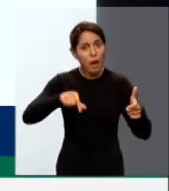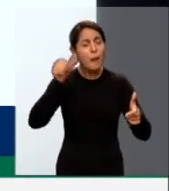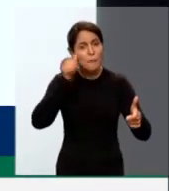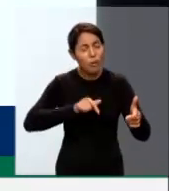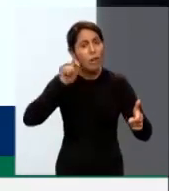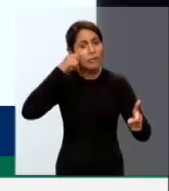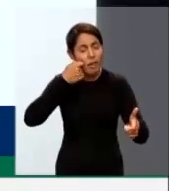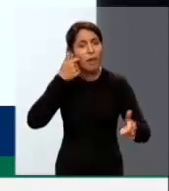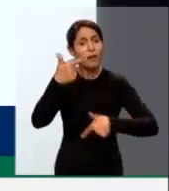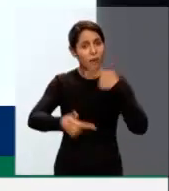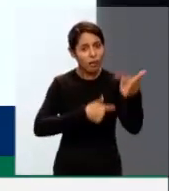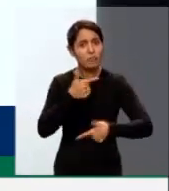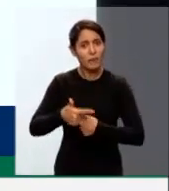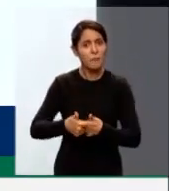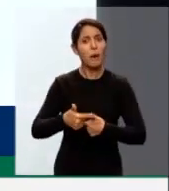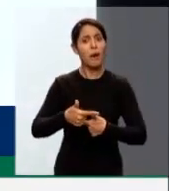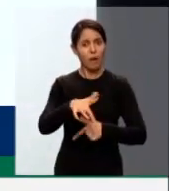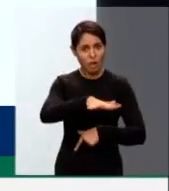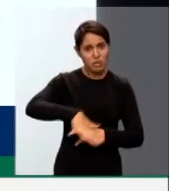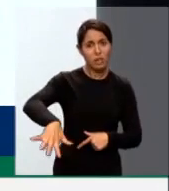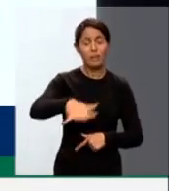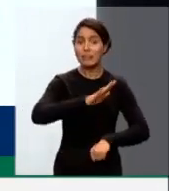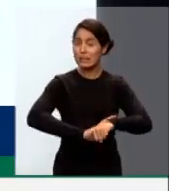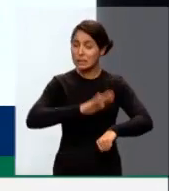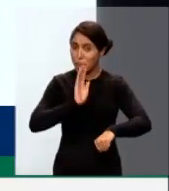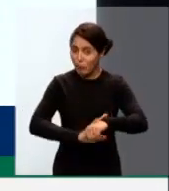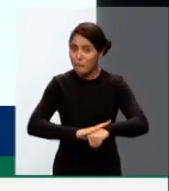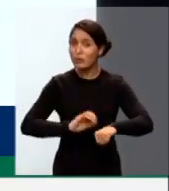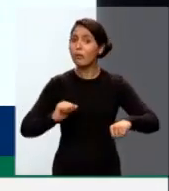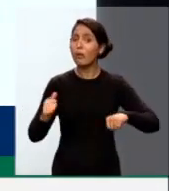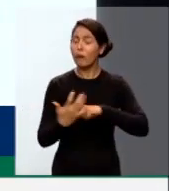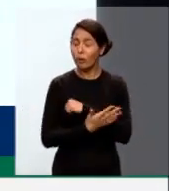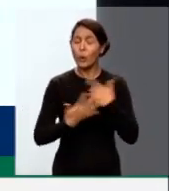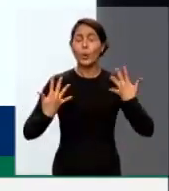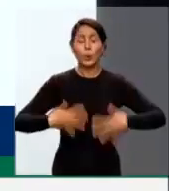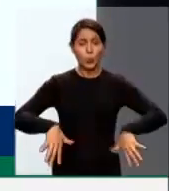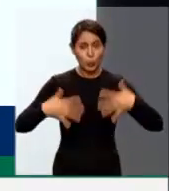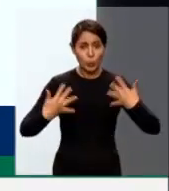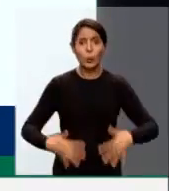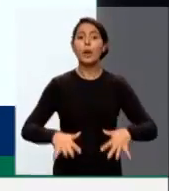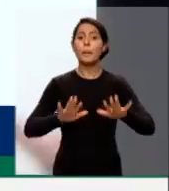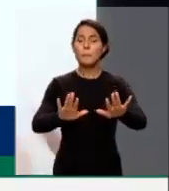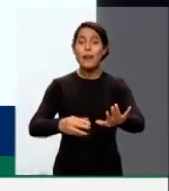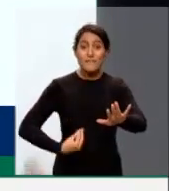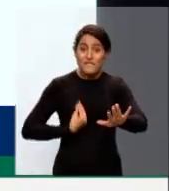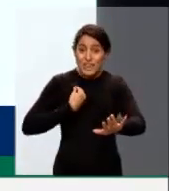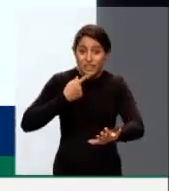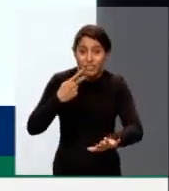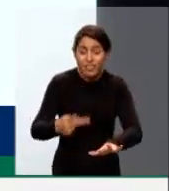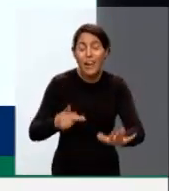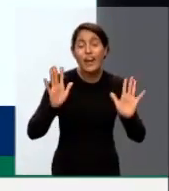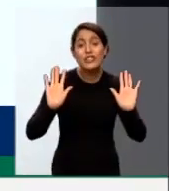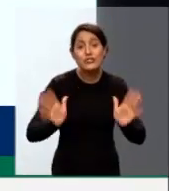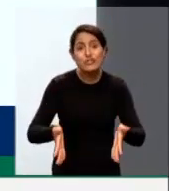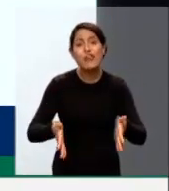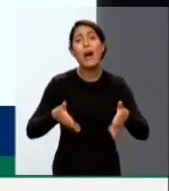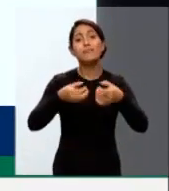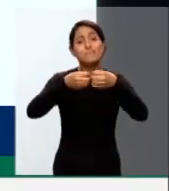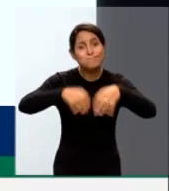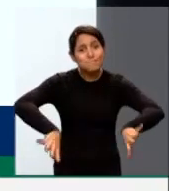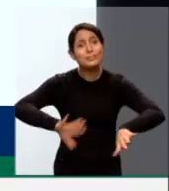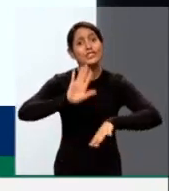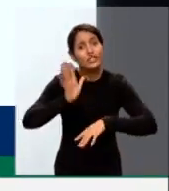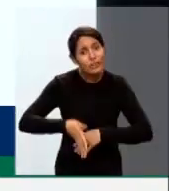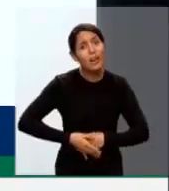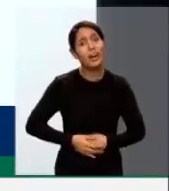estão trabalhando sob pressão nesse momento de pandemia e estão com a vida precarizada, mas a gente também dificulta o acesso a esse serviço